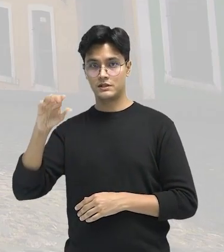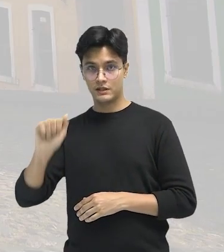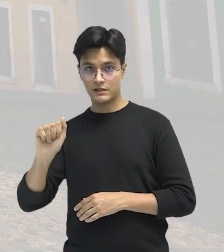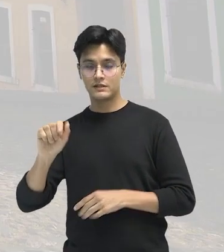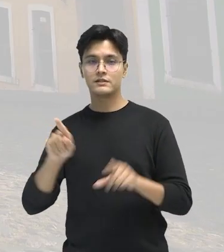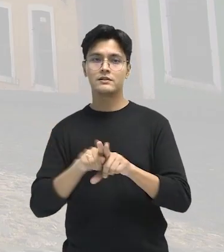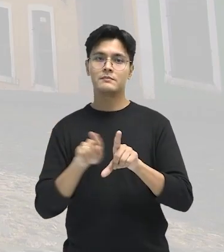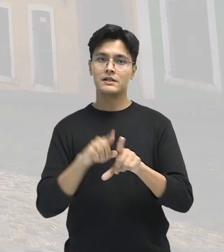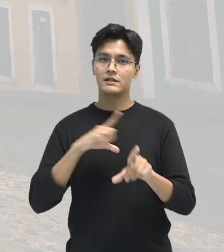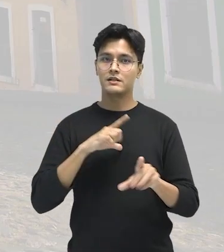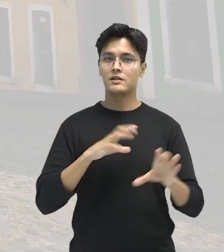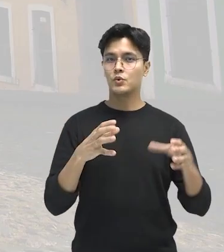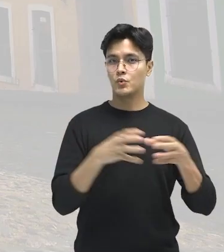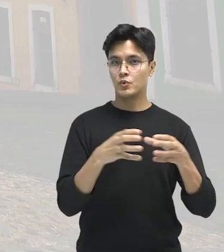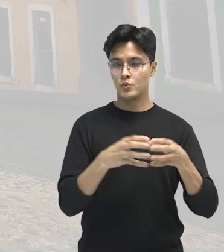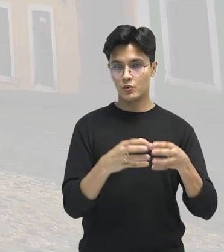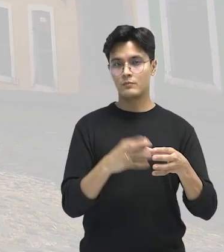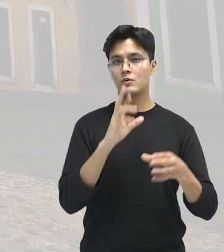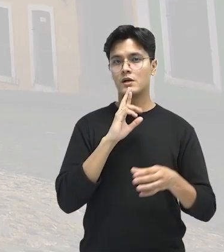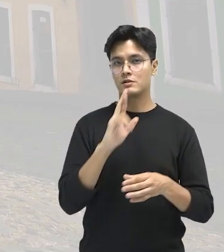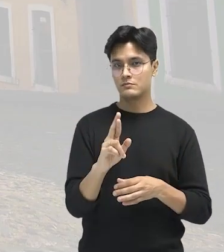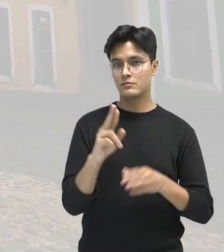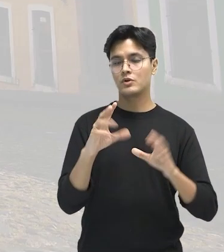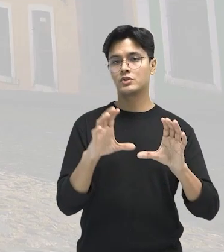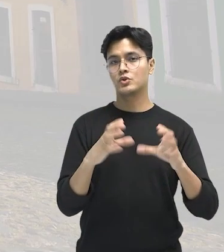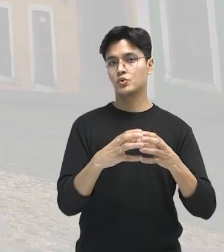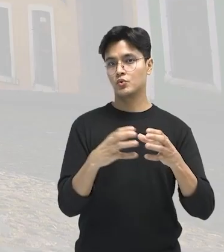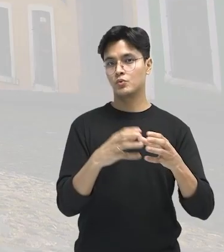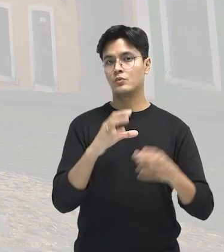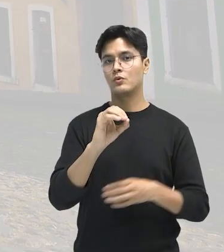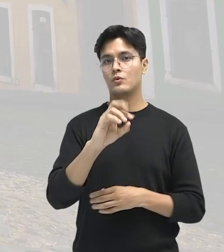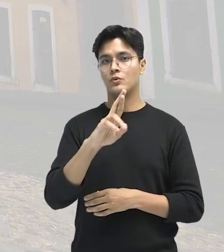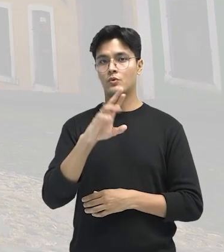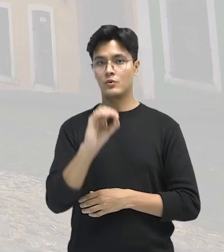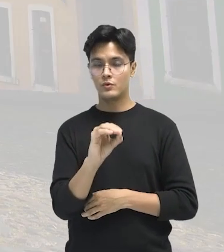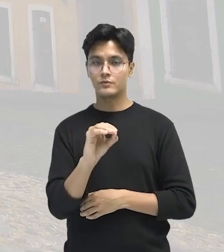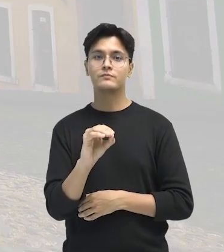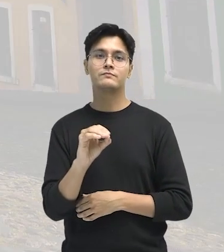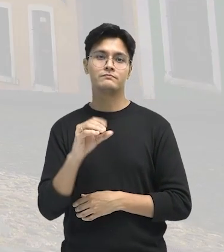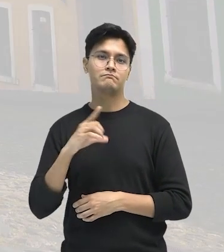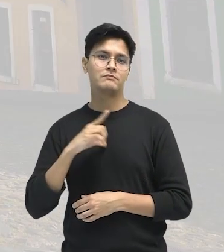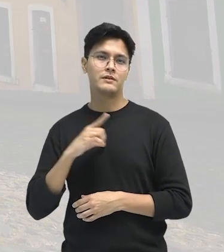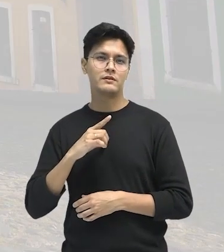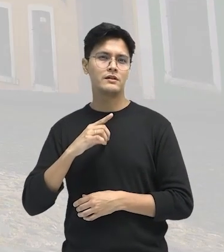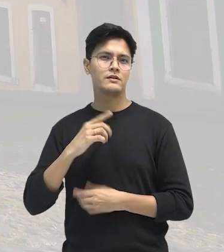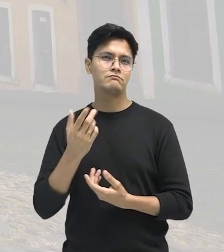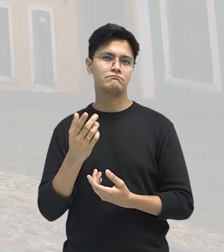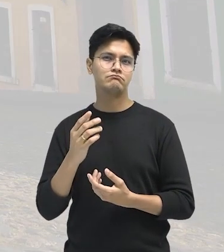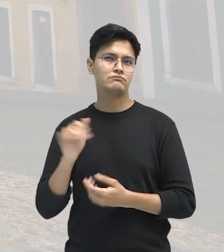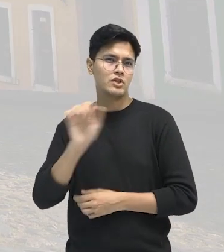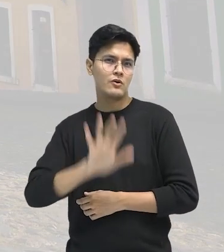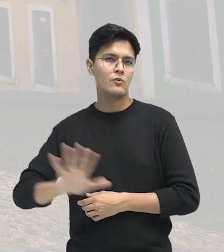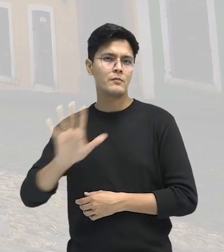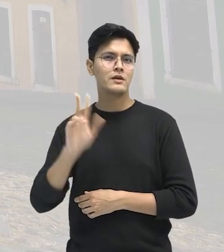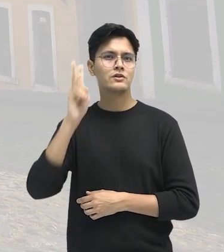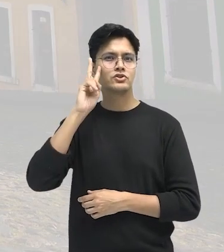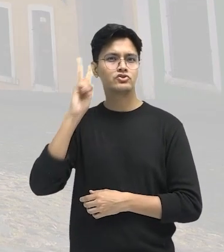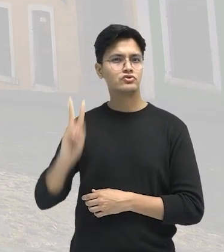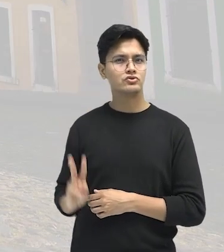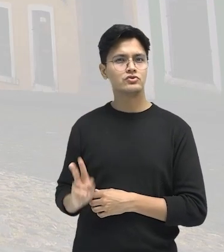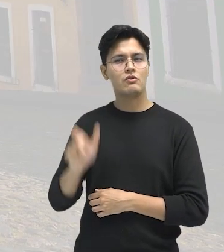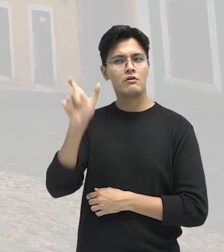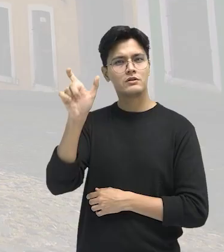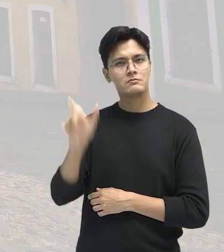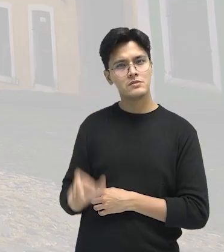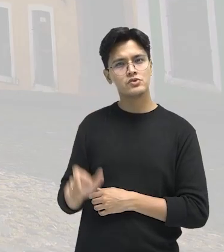coro. Normalmente, esse canto, essa música, vai contar a história de alguém, de alguma personalidade daquele